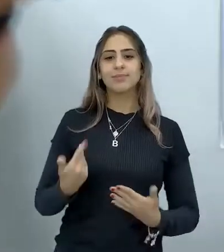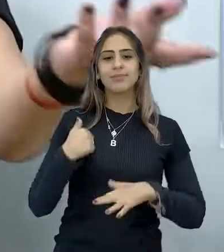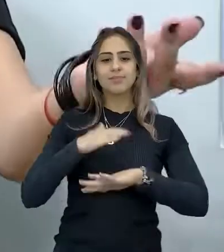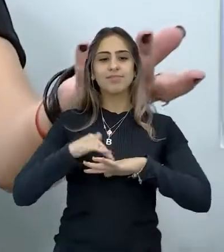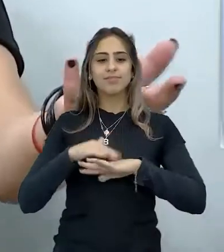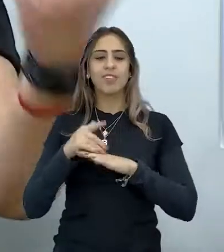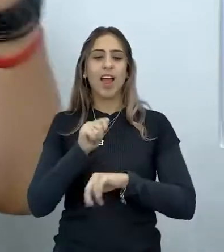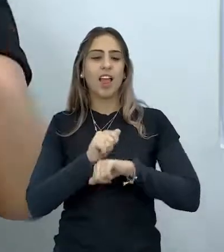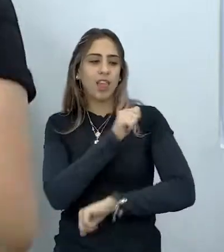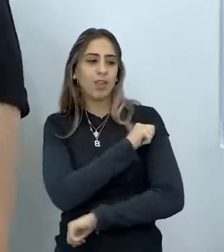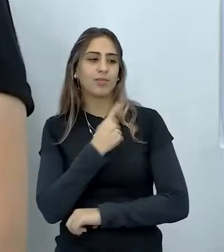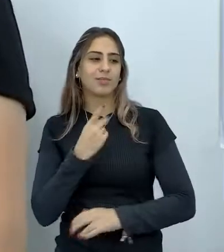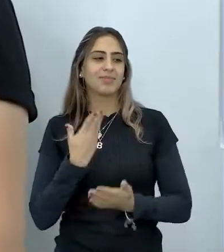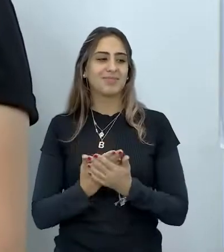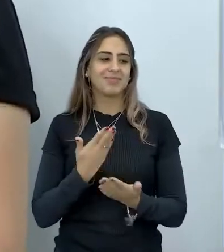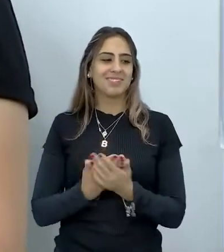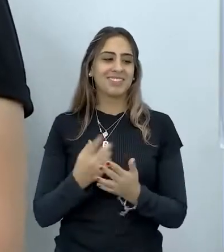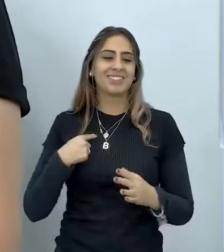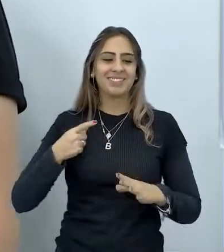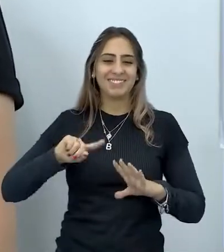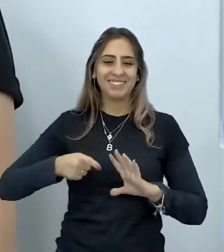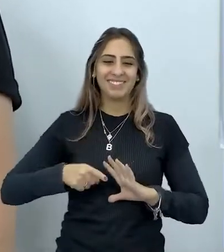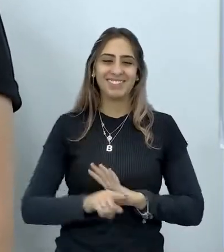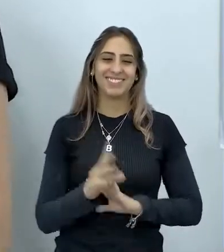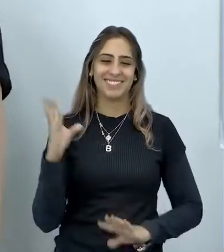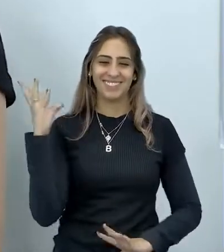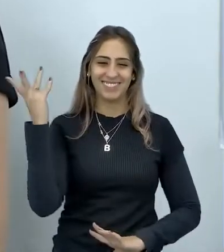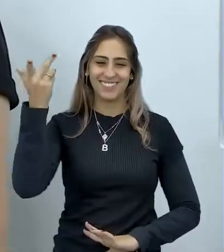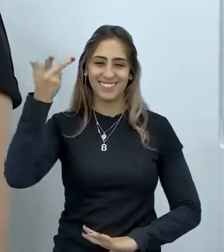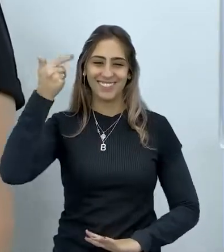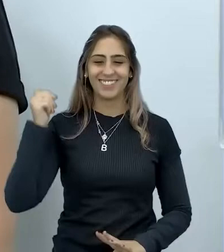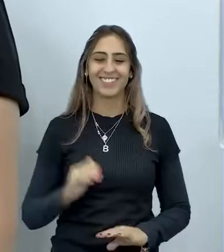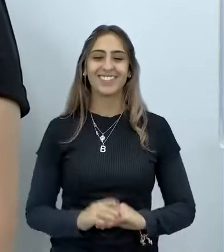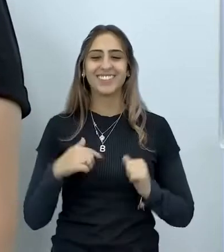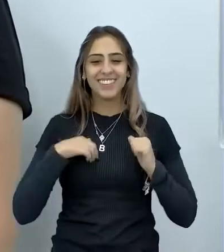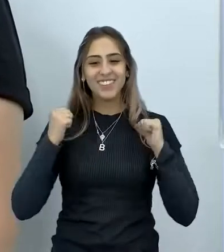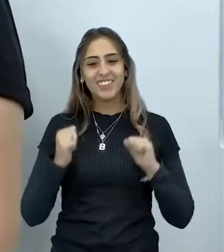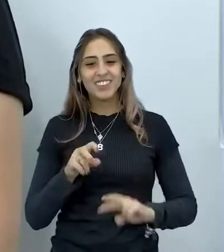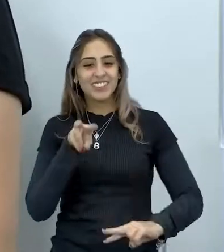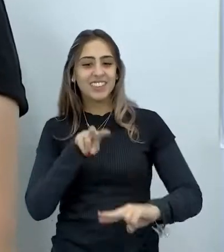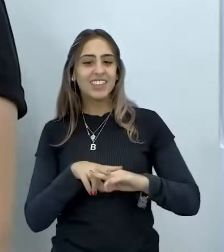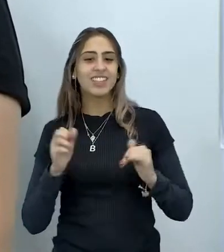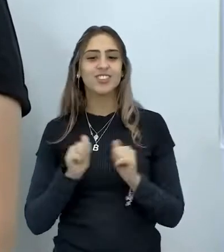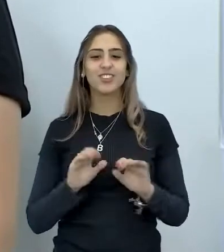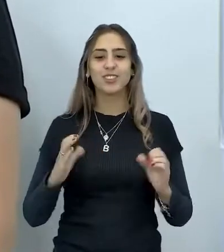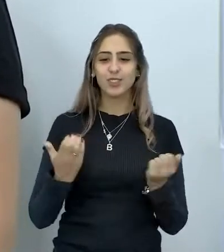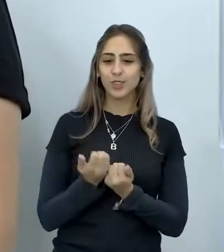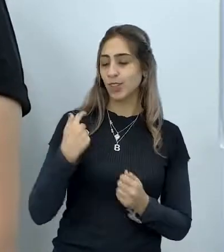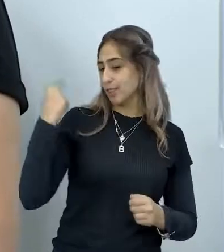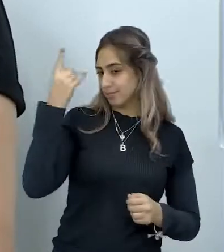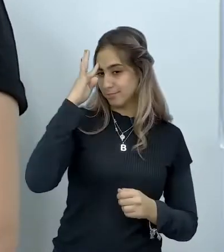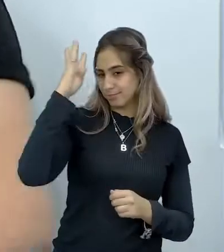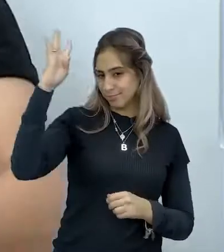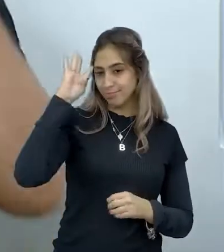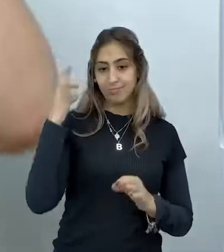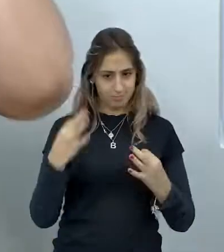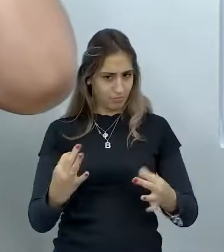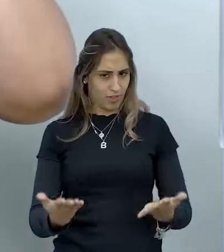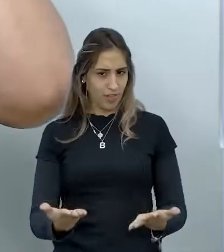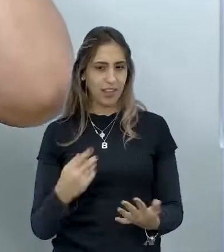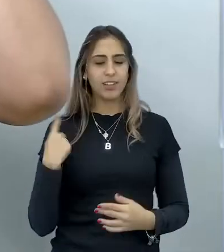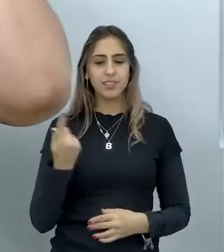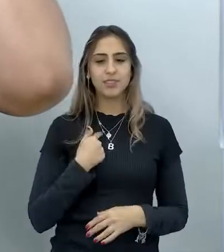bem-vindos, estudantes, a mais uma aula do nosso aprofundamento maravilhoso, para que a gente possa sentar aqui juntos e refletir, não é mesmo? Aqui,